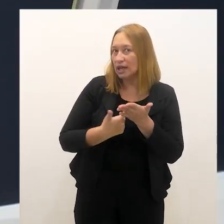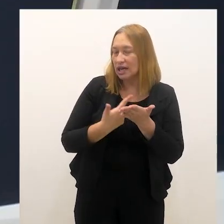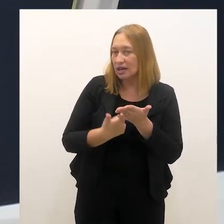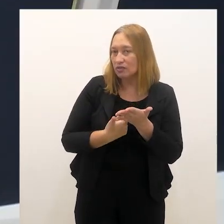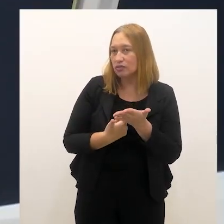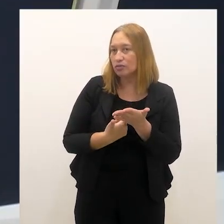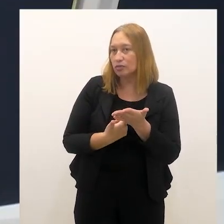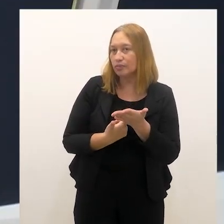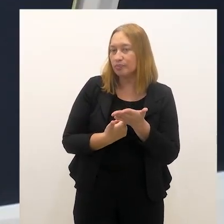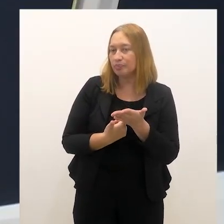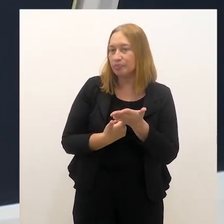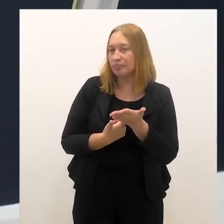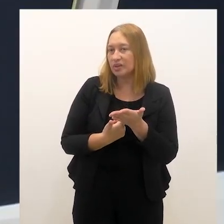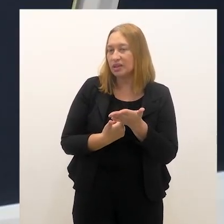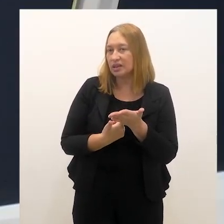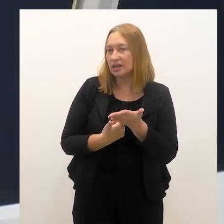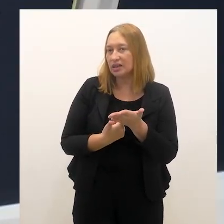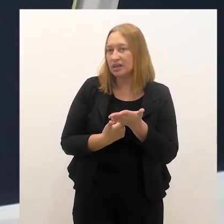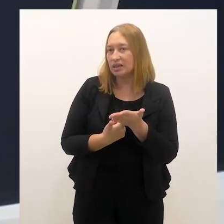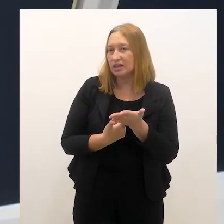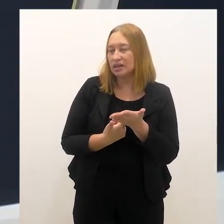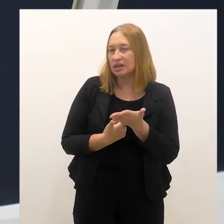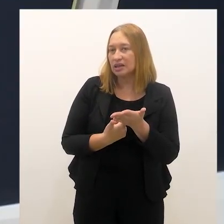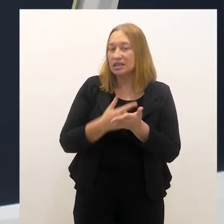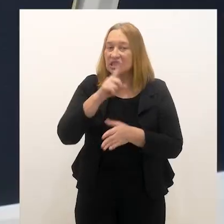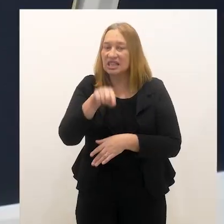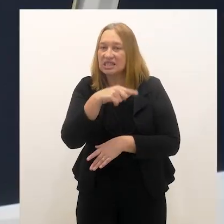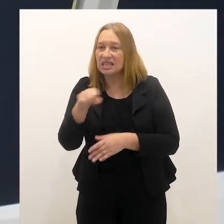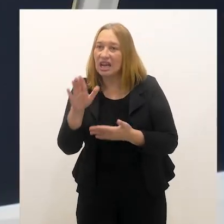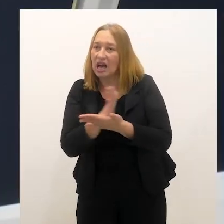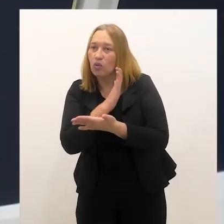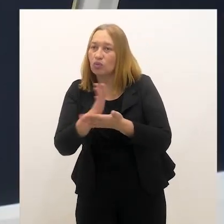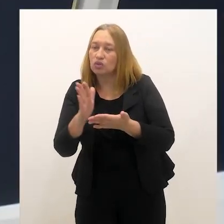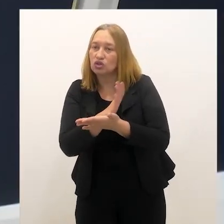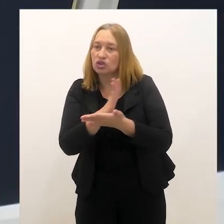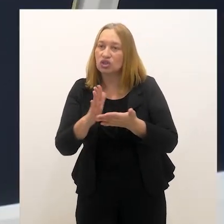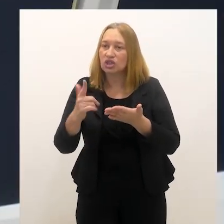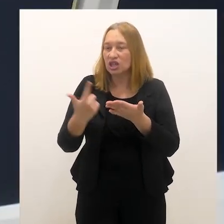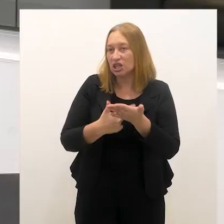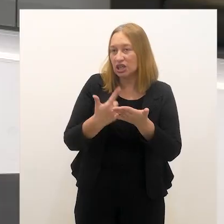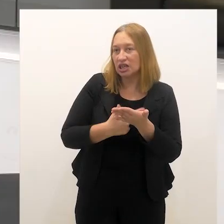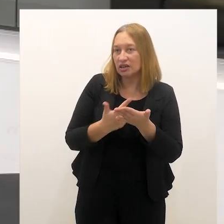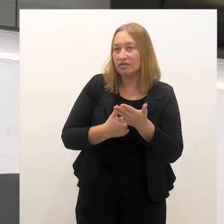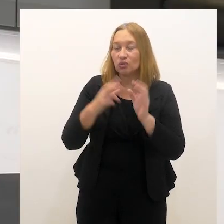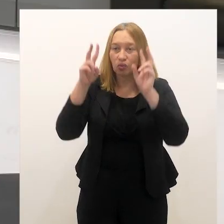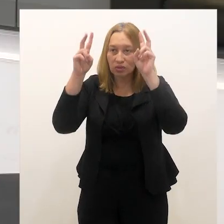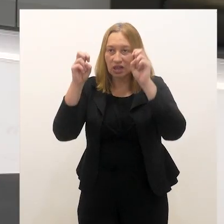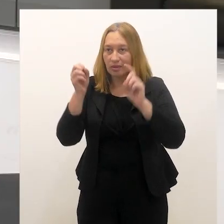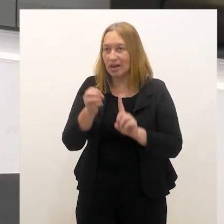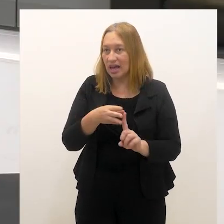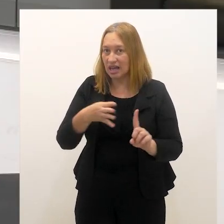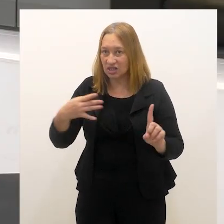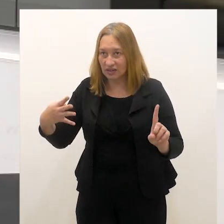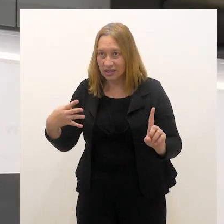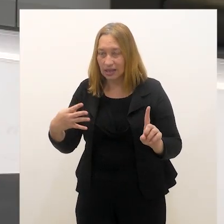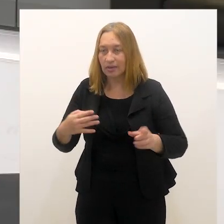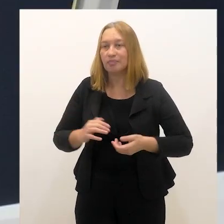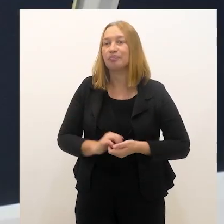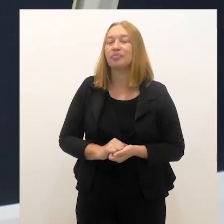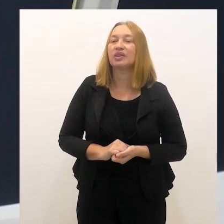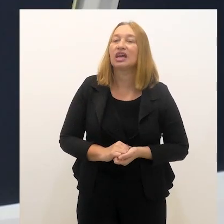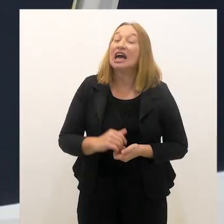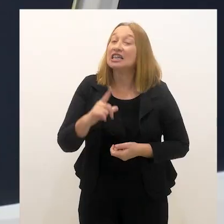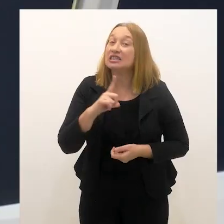Bienal do Livro quiseram censurar alguns livros com temática LGBT.